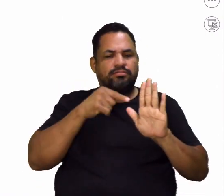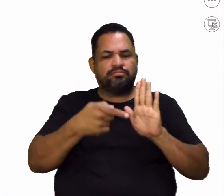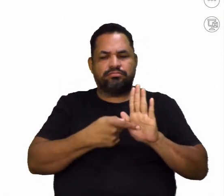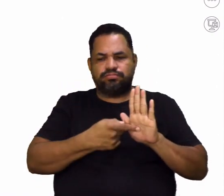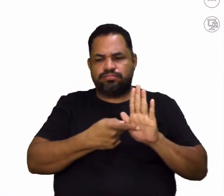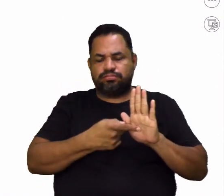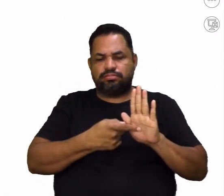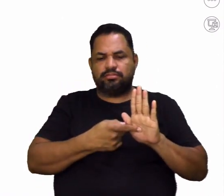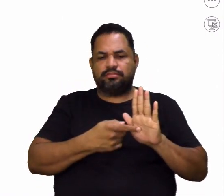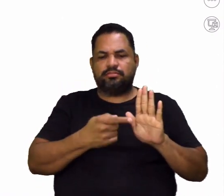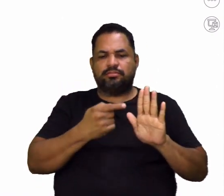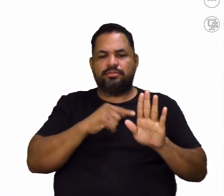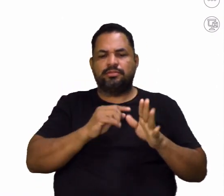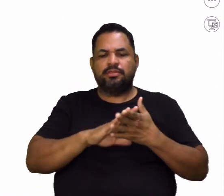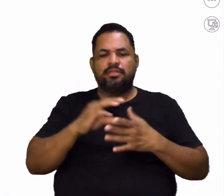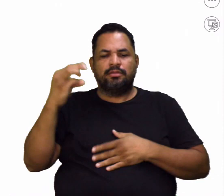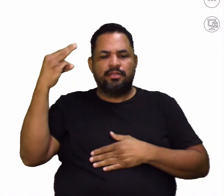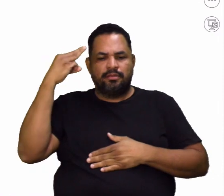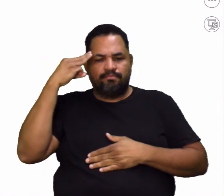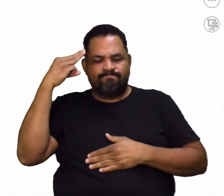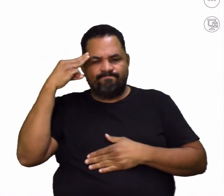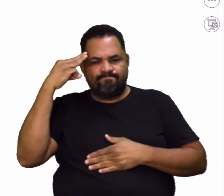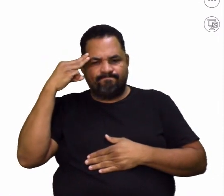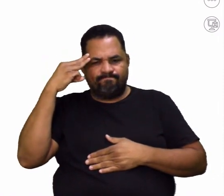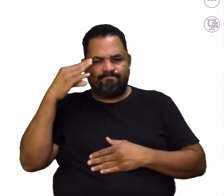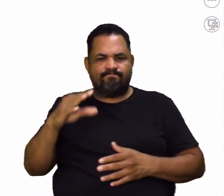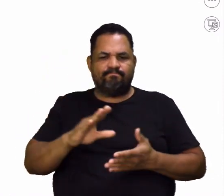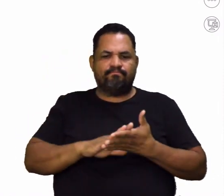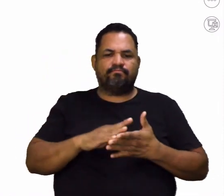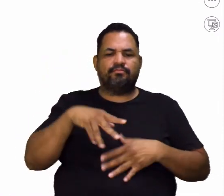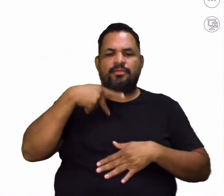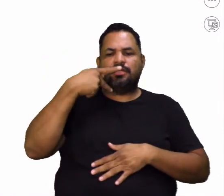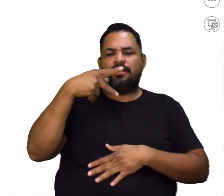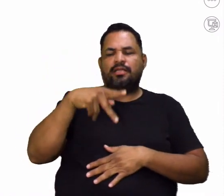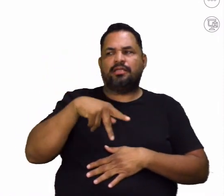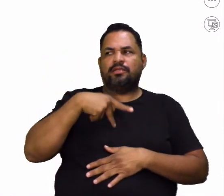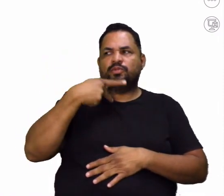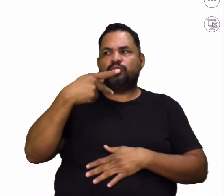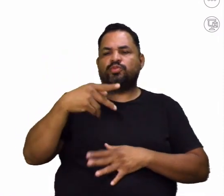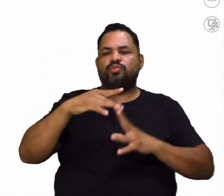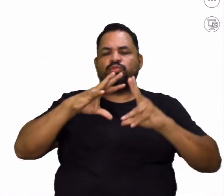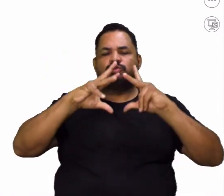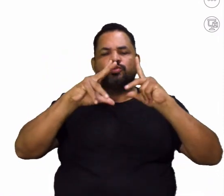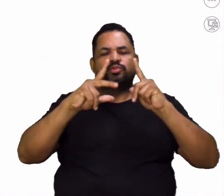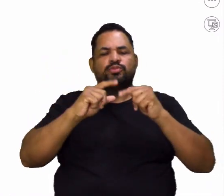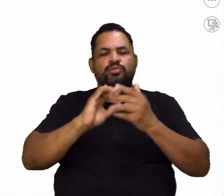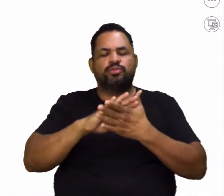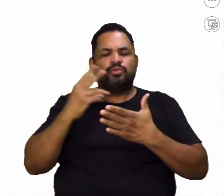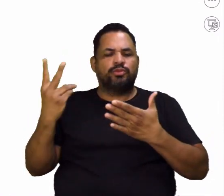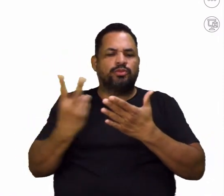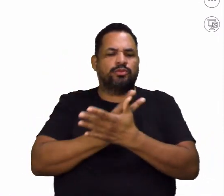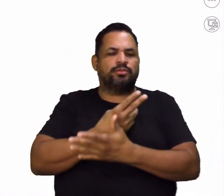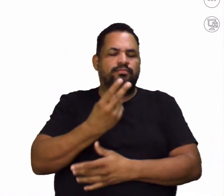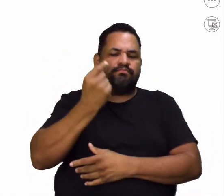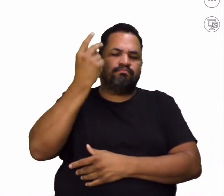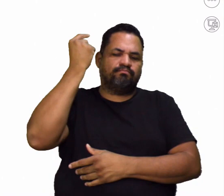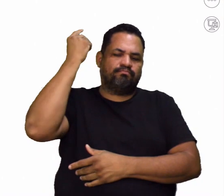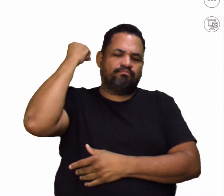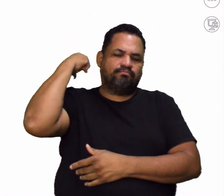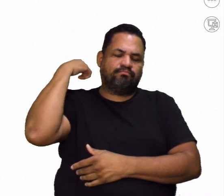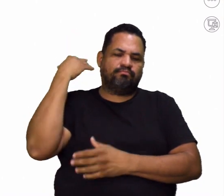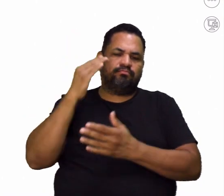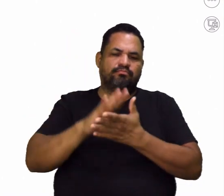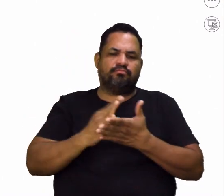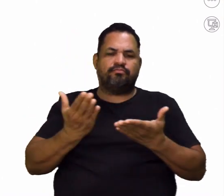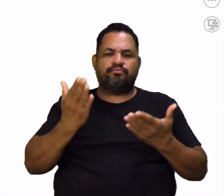bom a questão da memória que ele vai Vai contando é tudo que aconteceu no período que ele